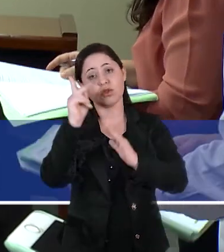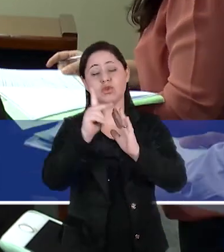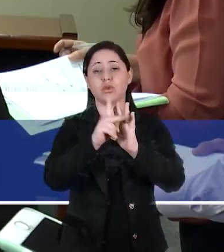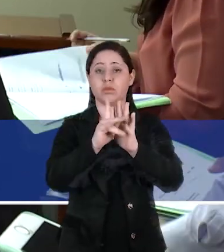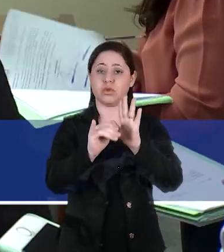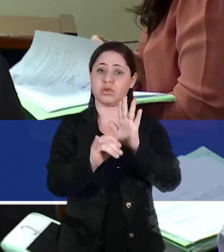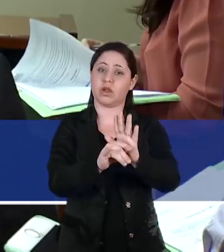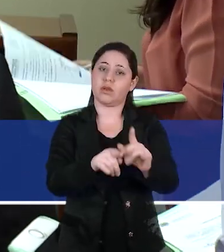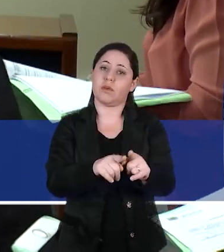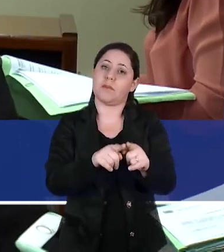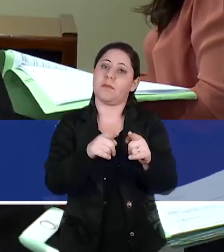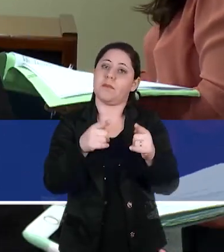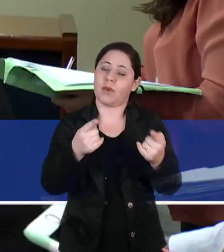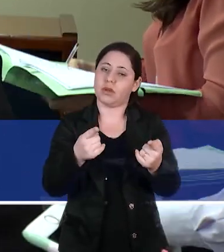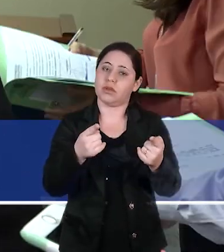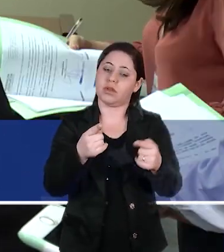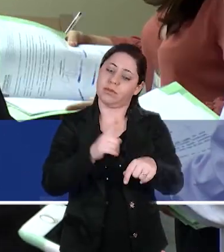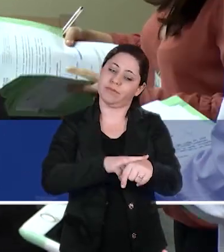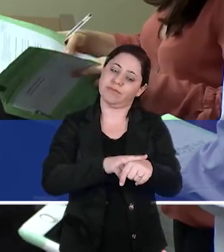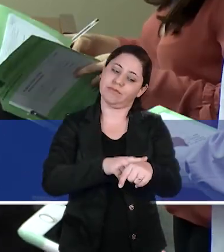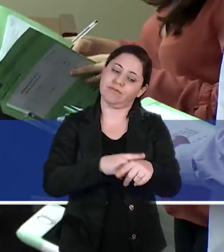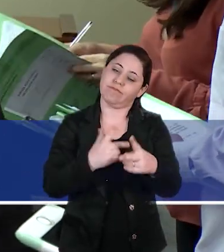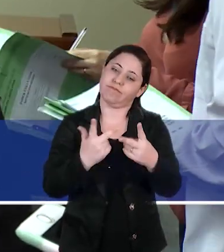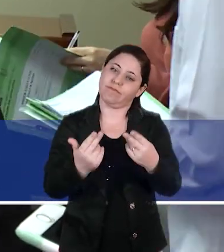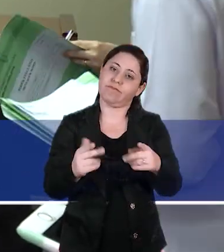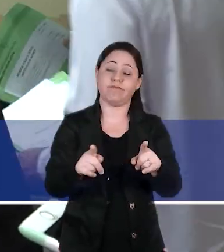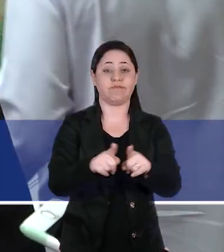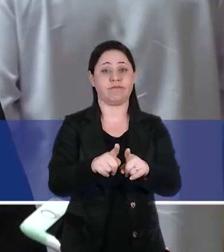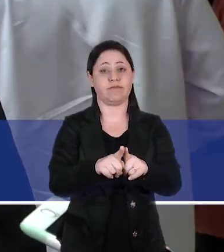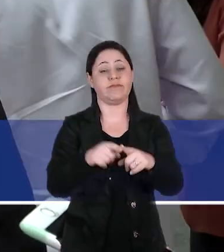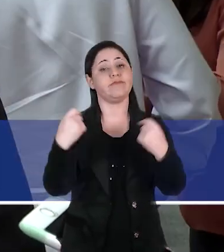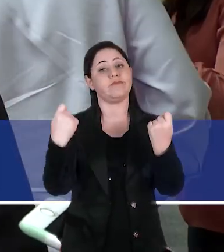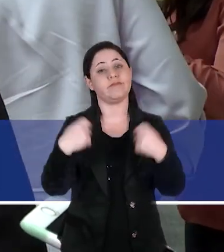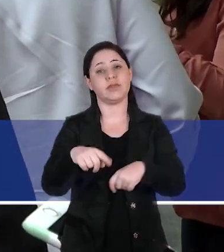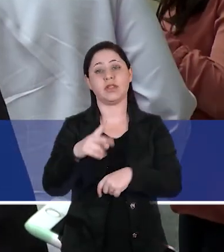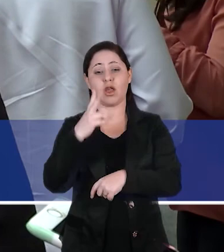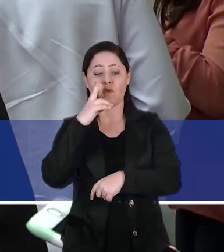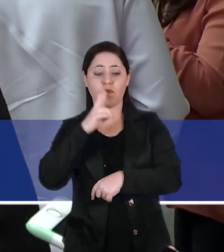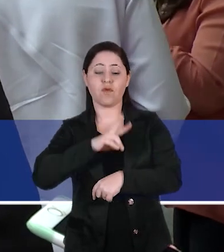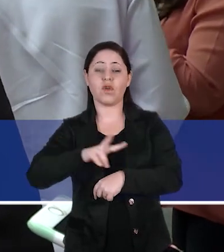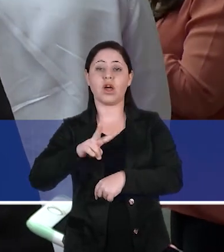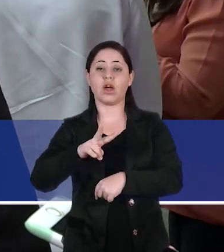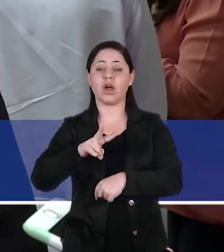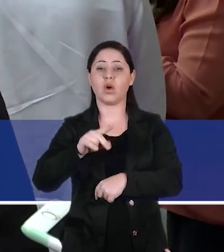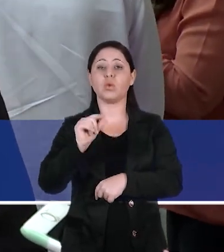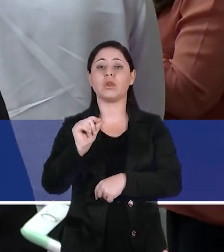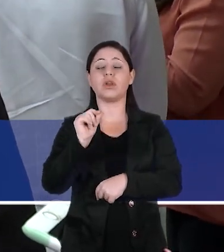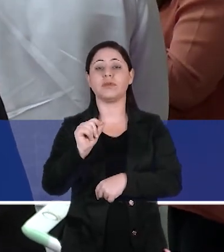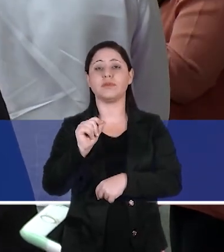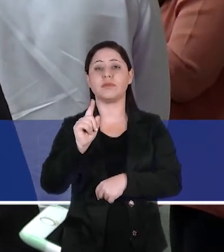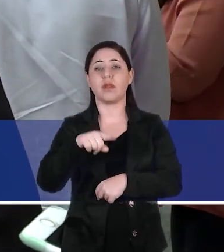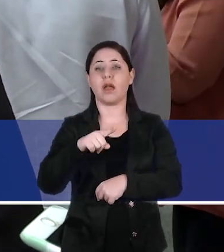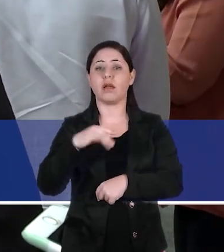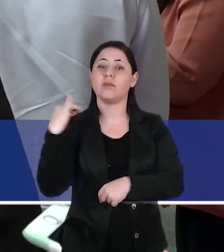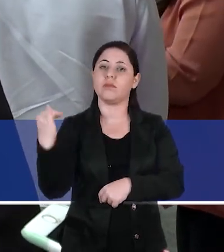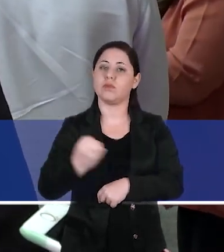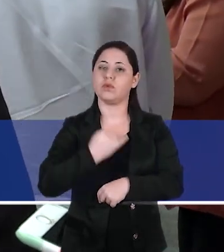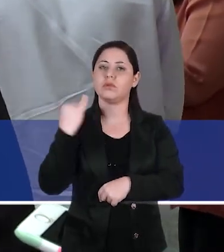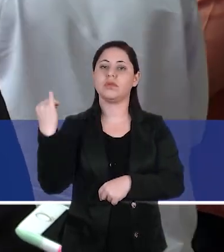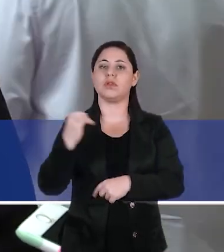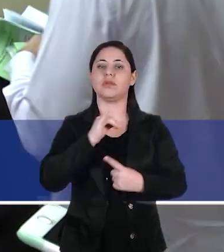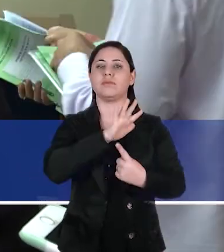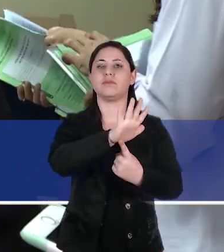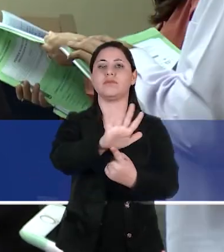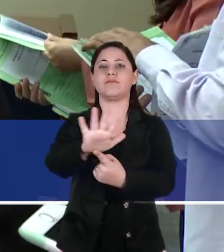do projeto, mas, ao mesmo tempo, temos que ver este lado que